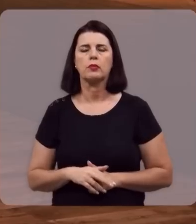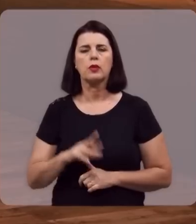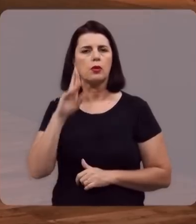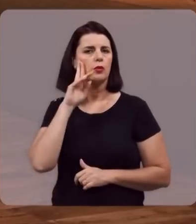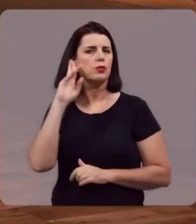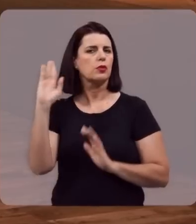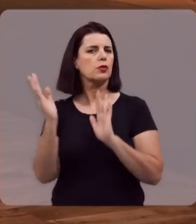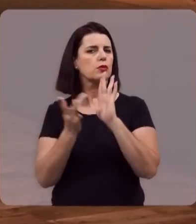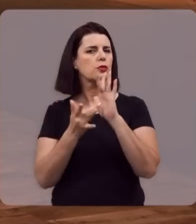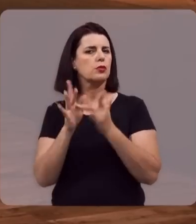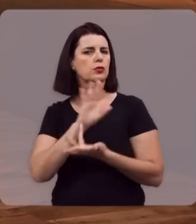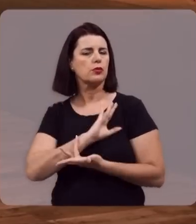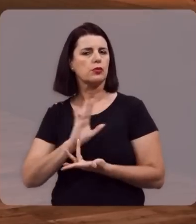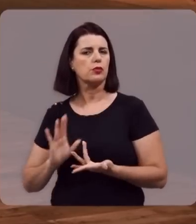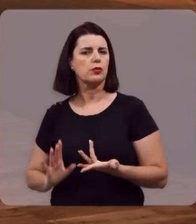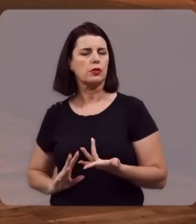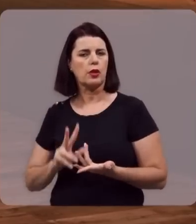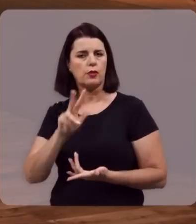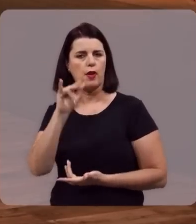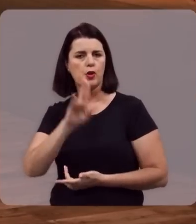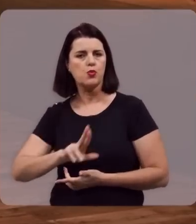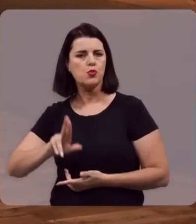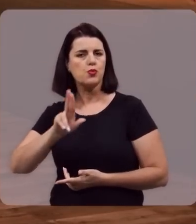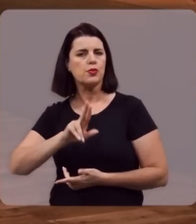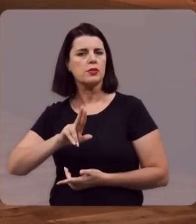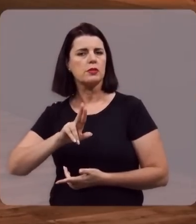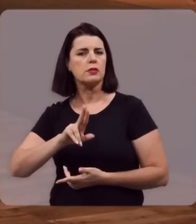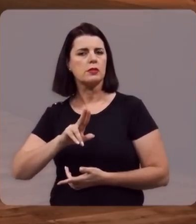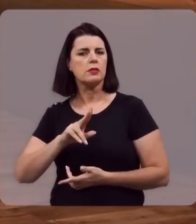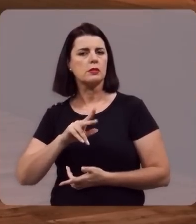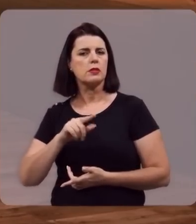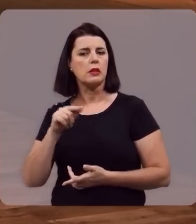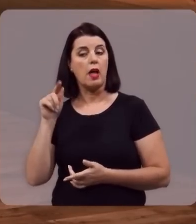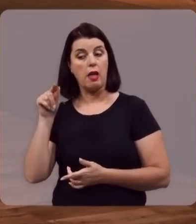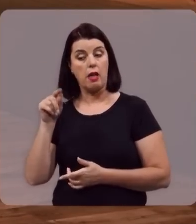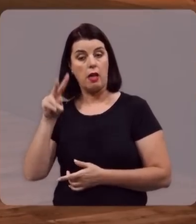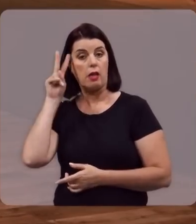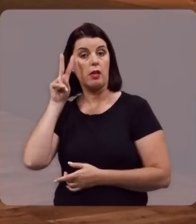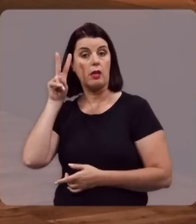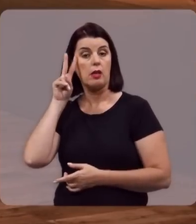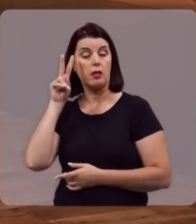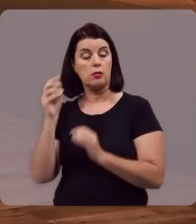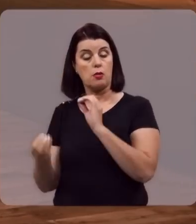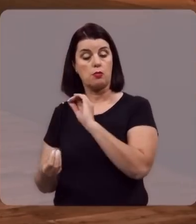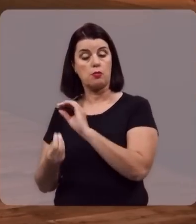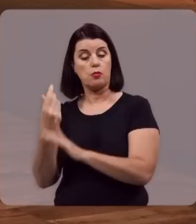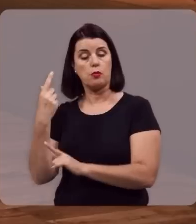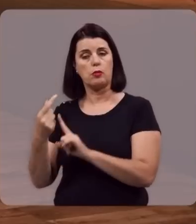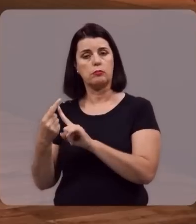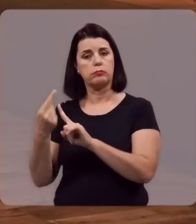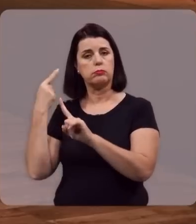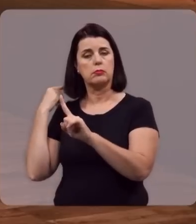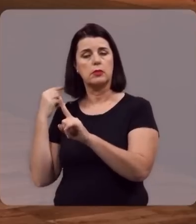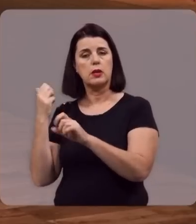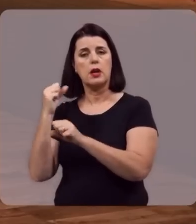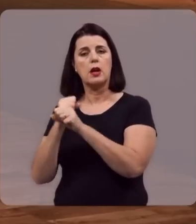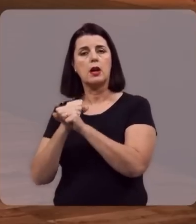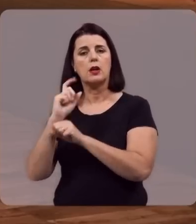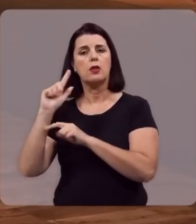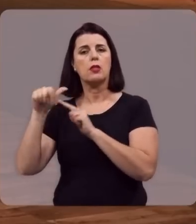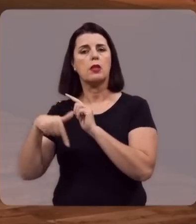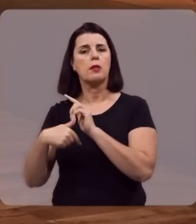O Senhor Jesus Cristo vai usar este fato histórico ocorrido décadas